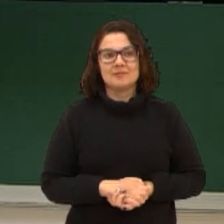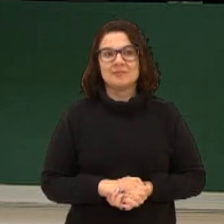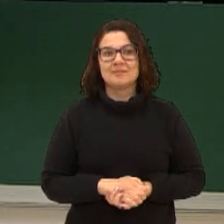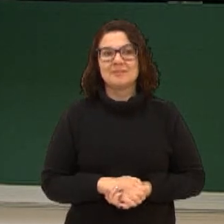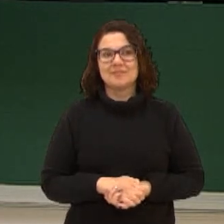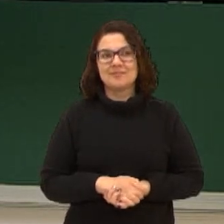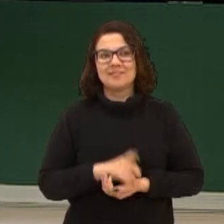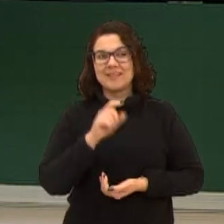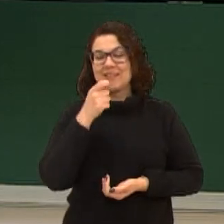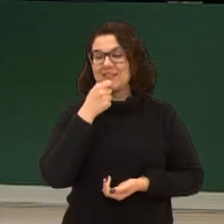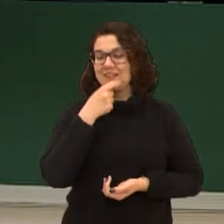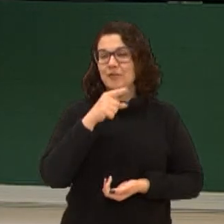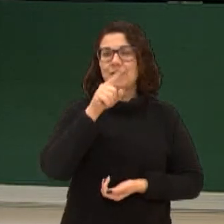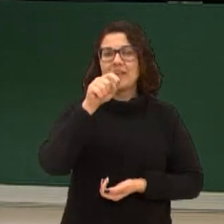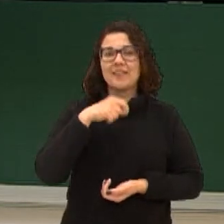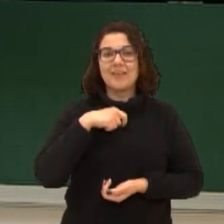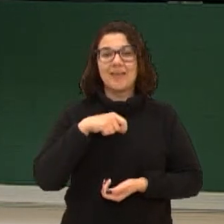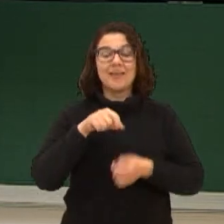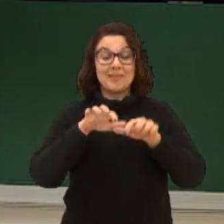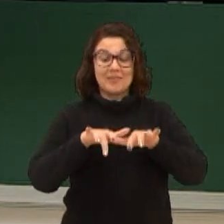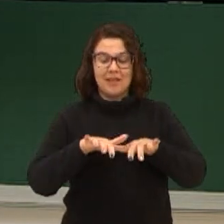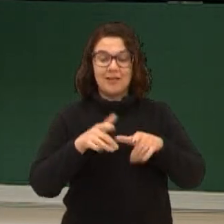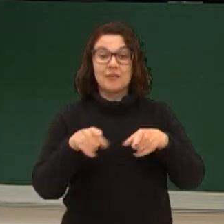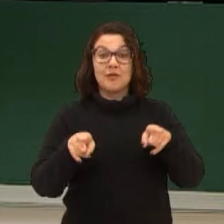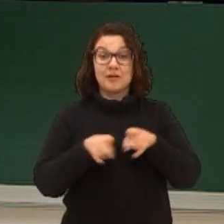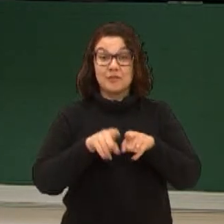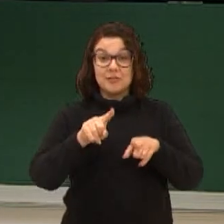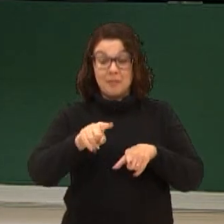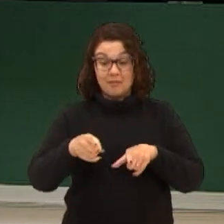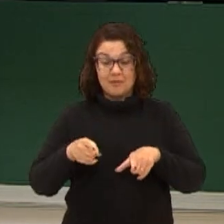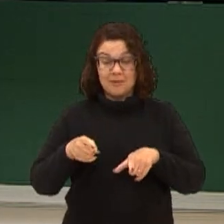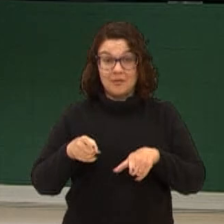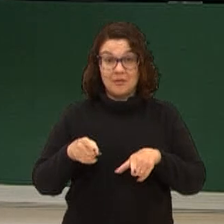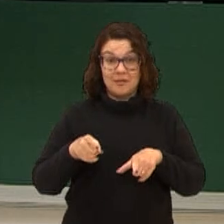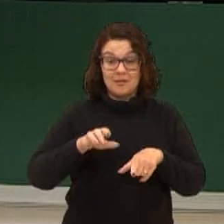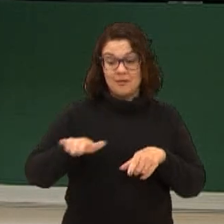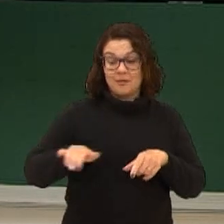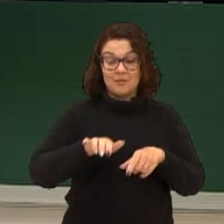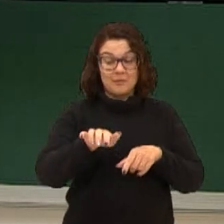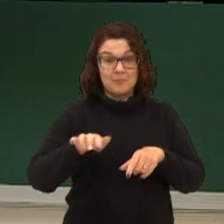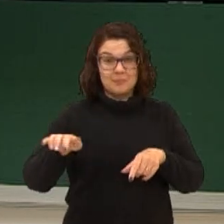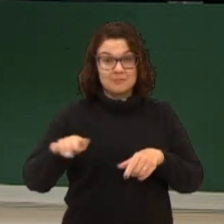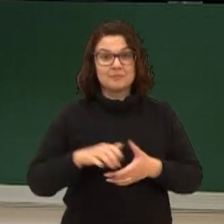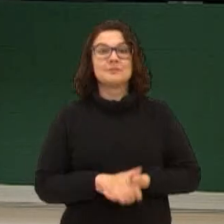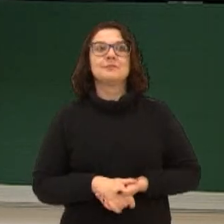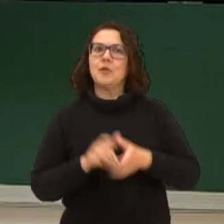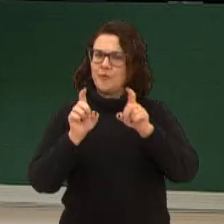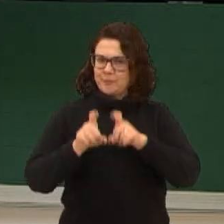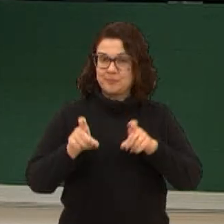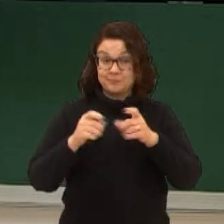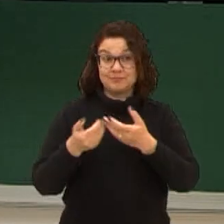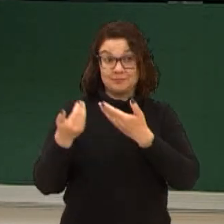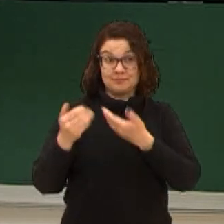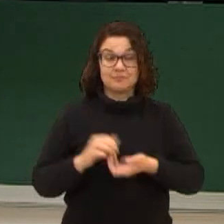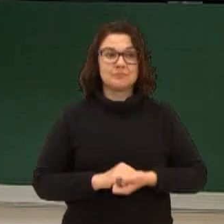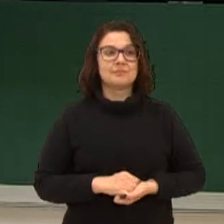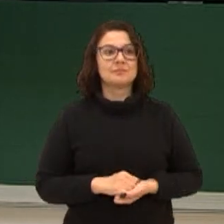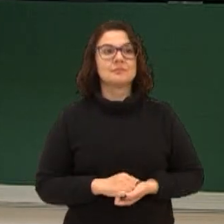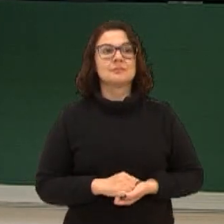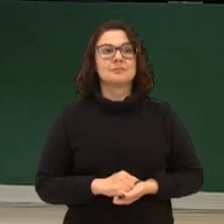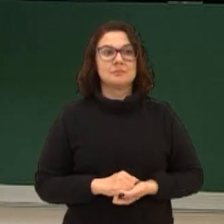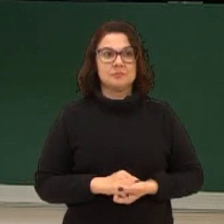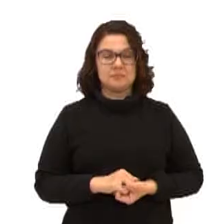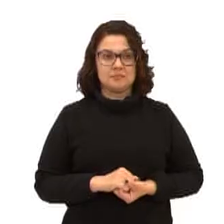sótano. Então, o que tem teclado e ratón? La computadora ou el ordenador. Bien? La